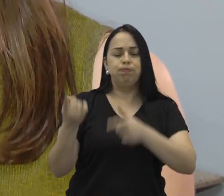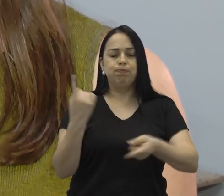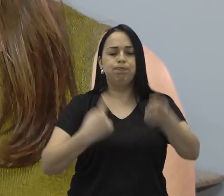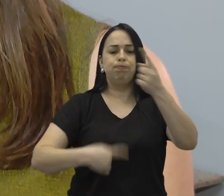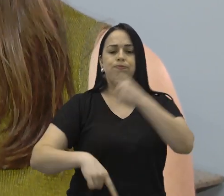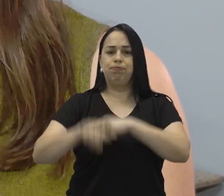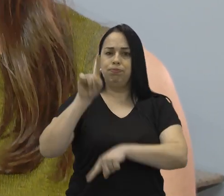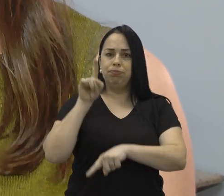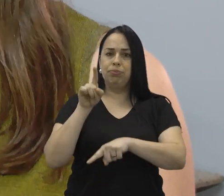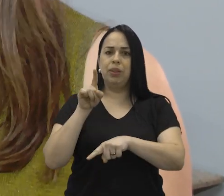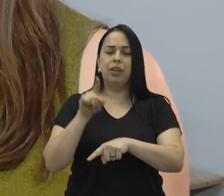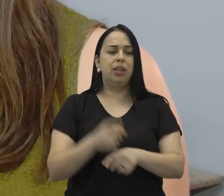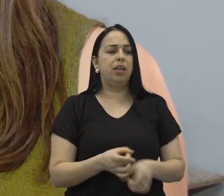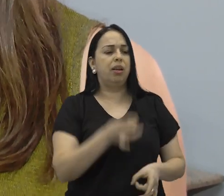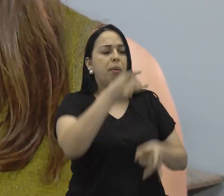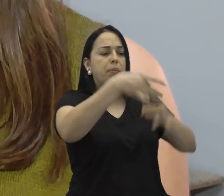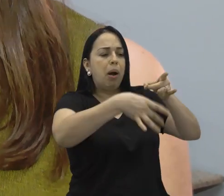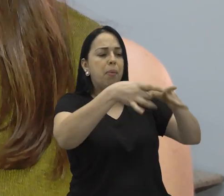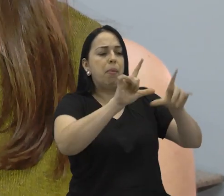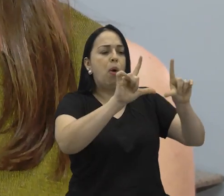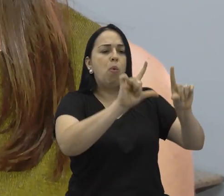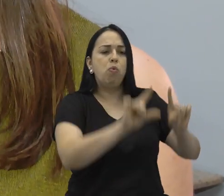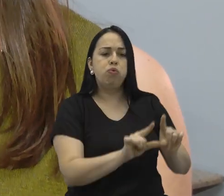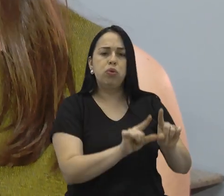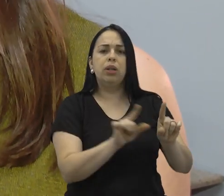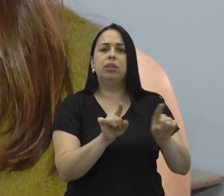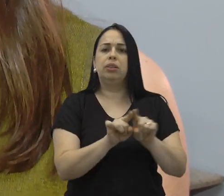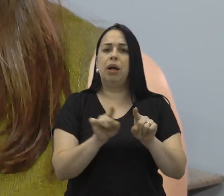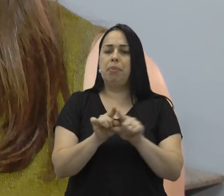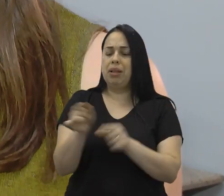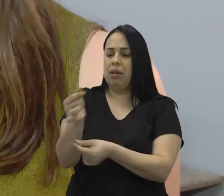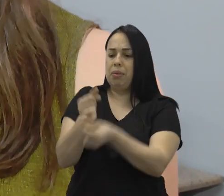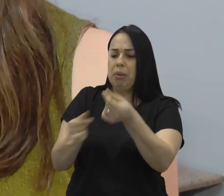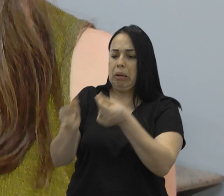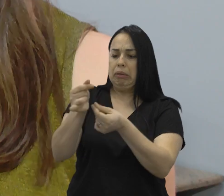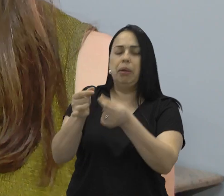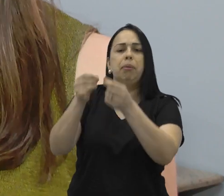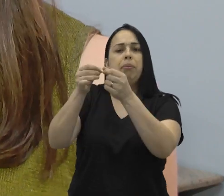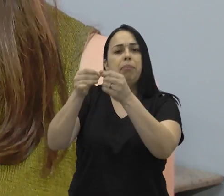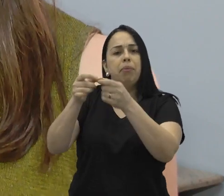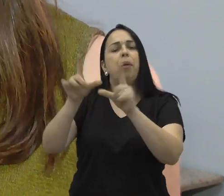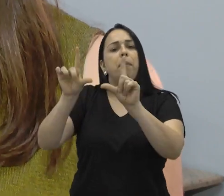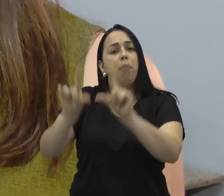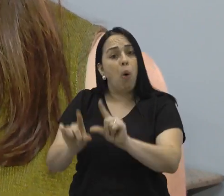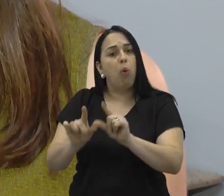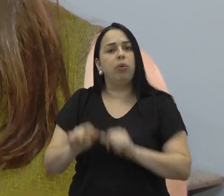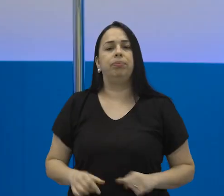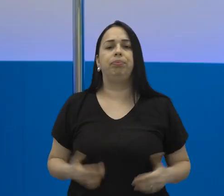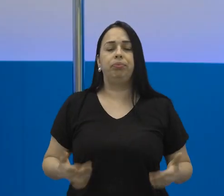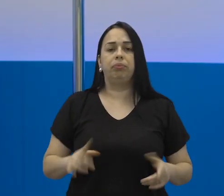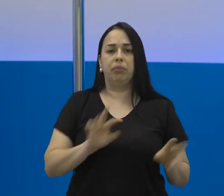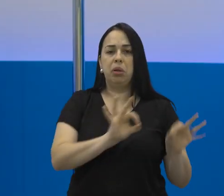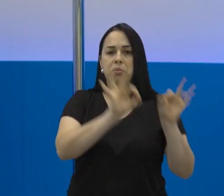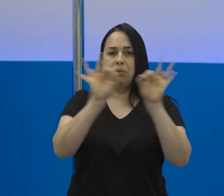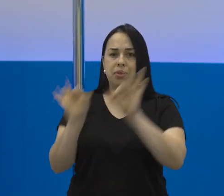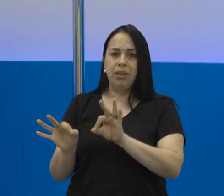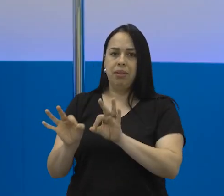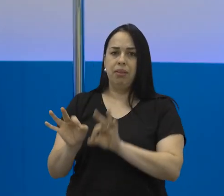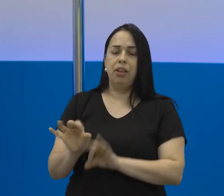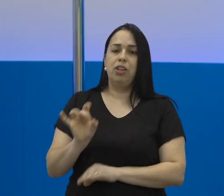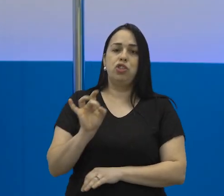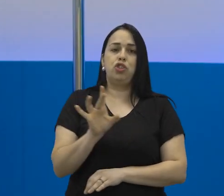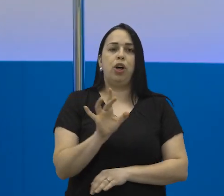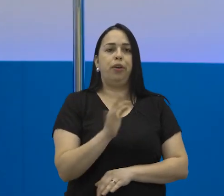tenha um resultado efetivo em menor número de desperdício e menor impacto também disso para a sociedade. Pois é, como a gente